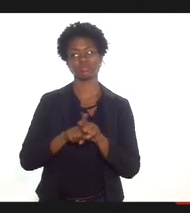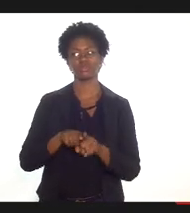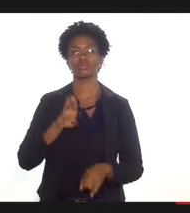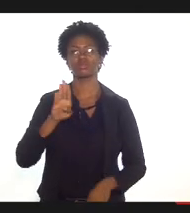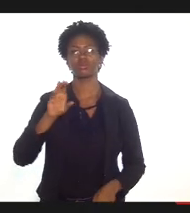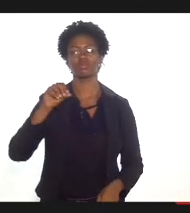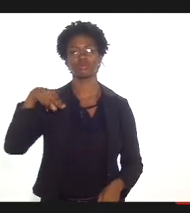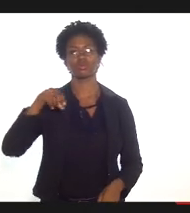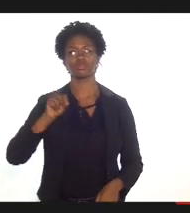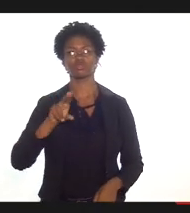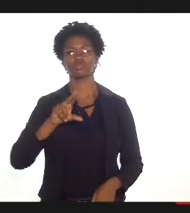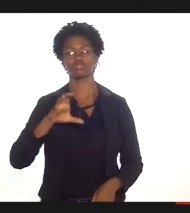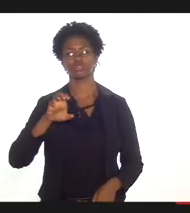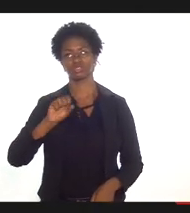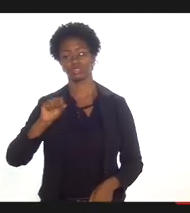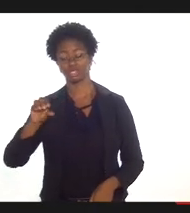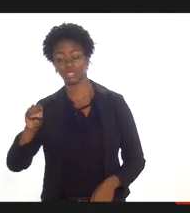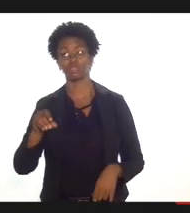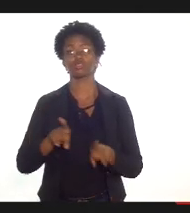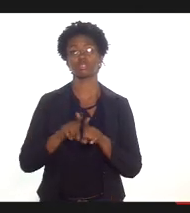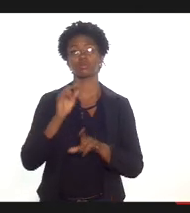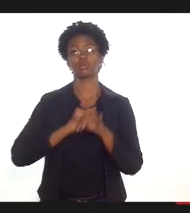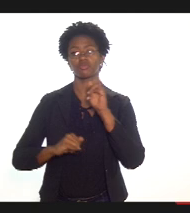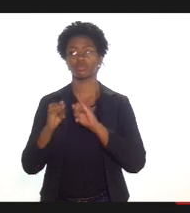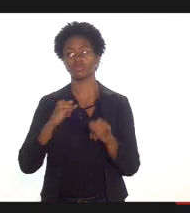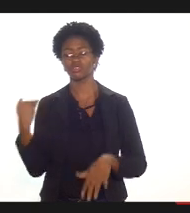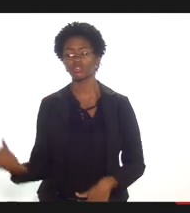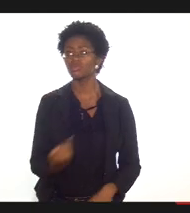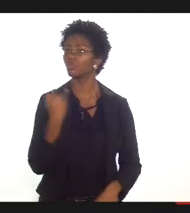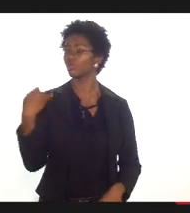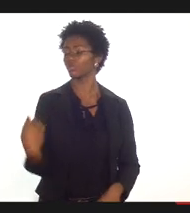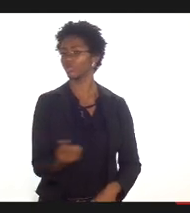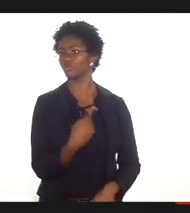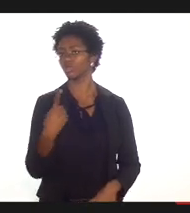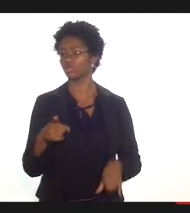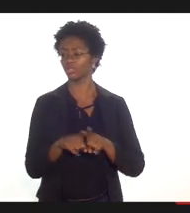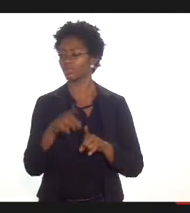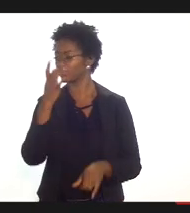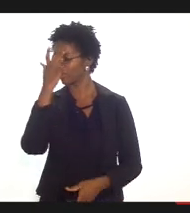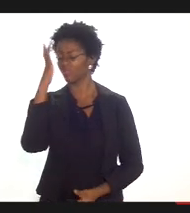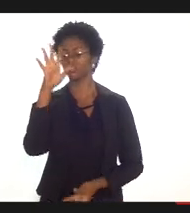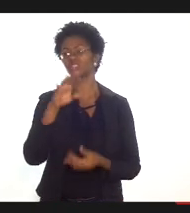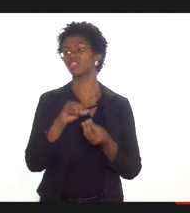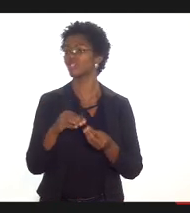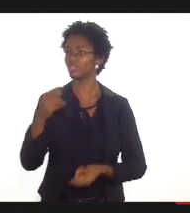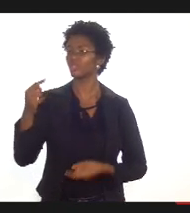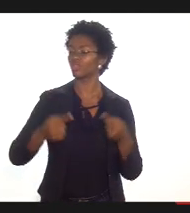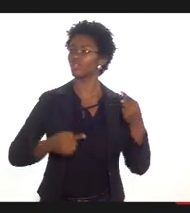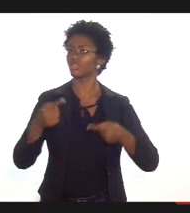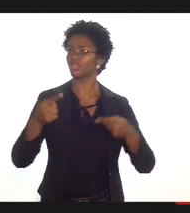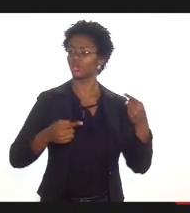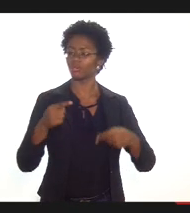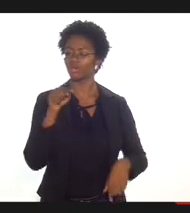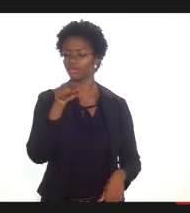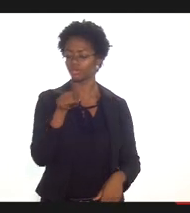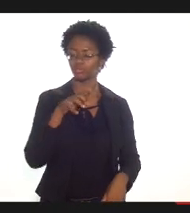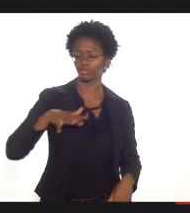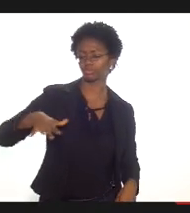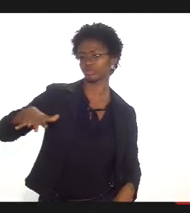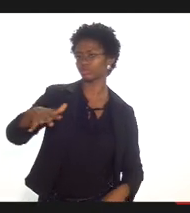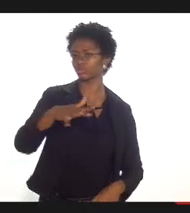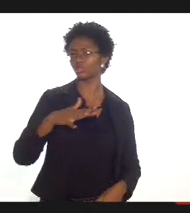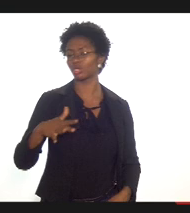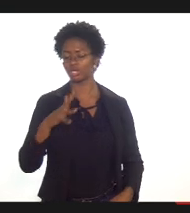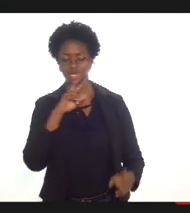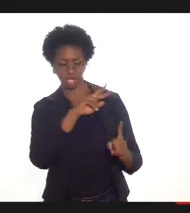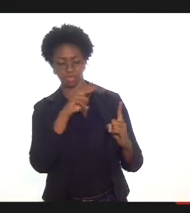informações muito importantes e que vai facilitar muito o debate nesse aspecto e nesse